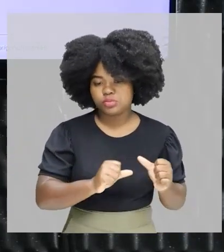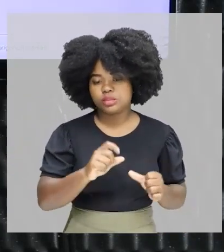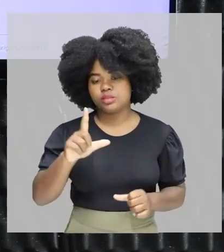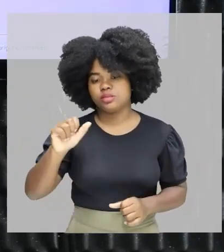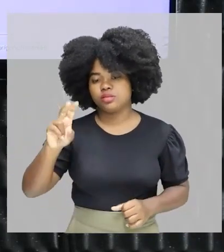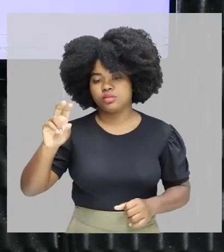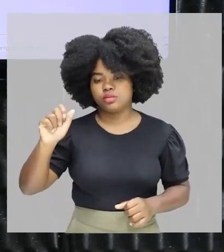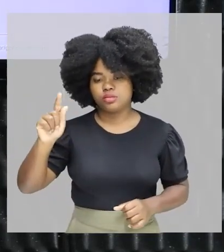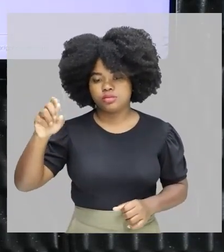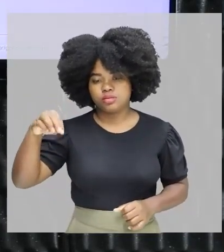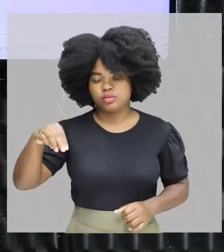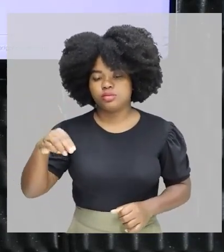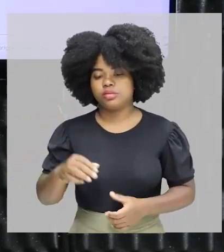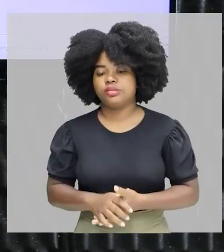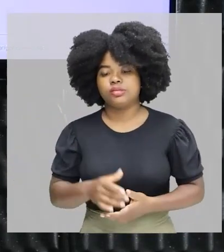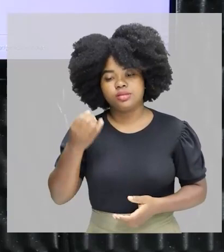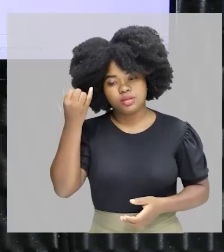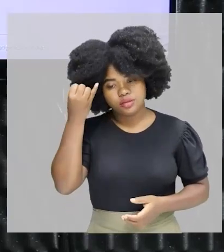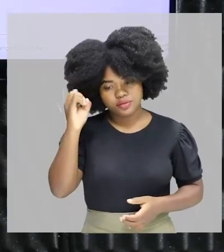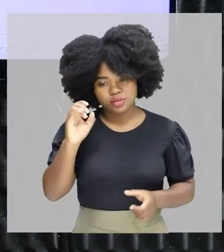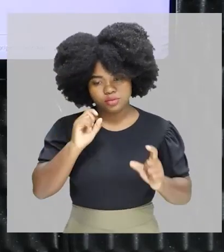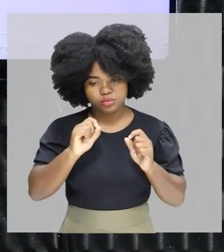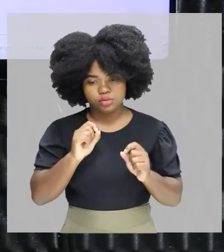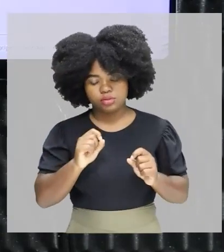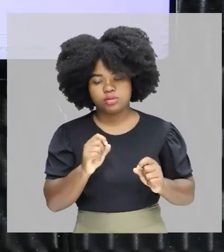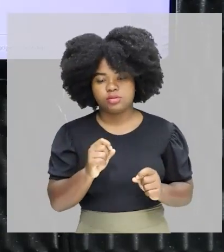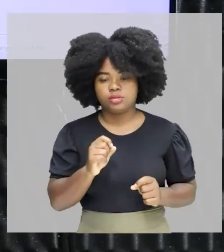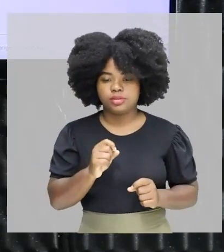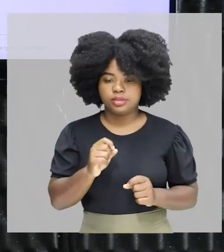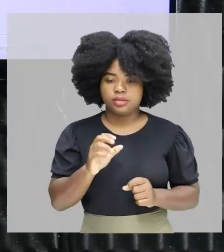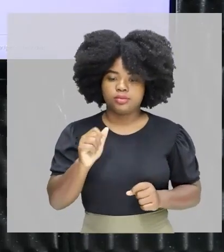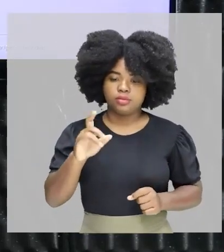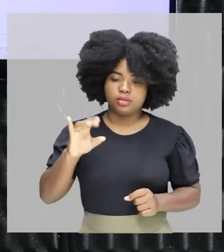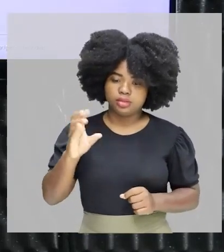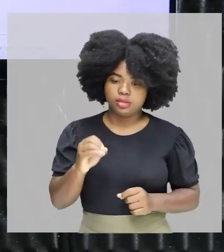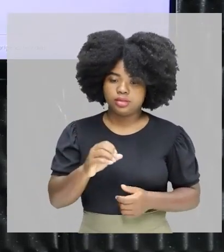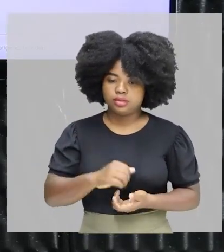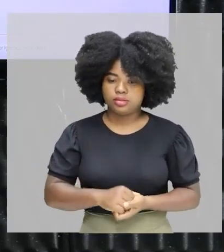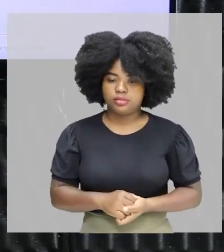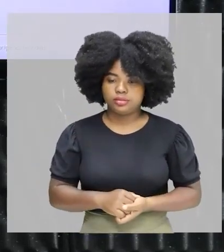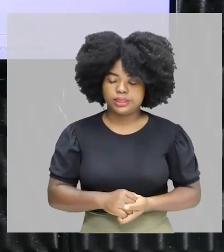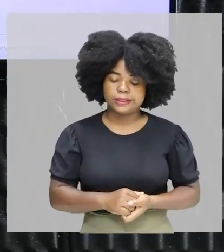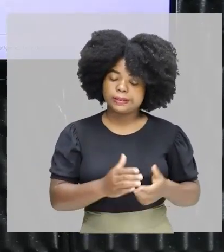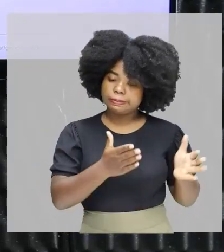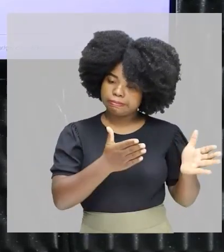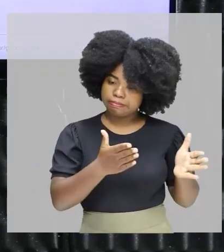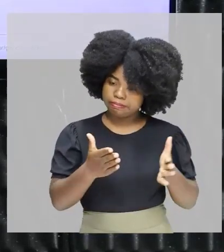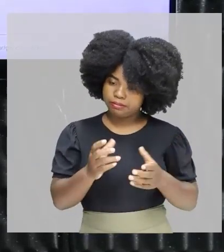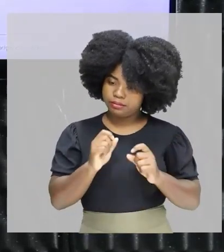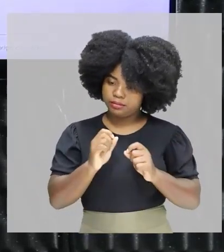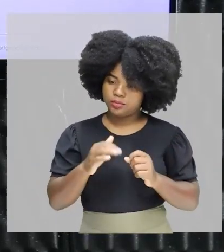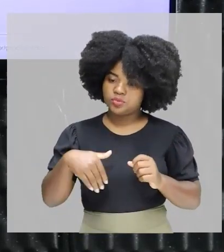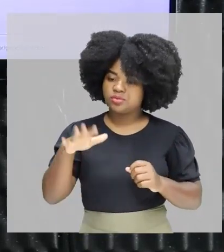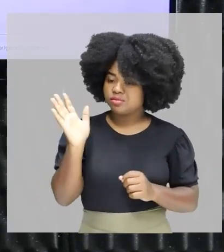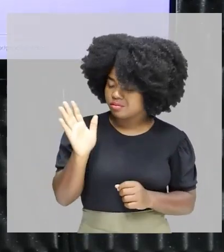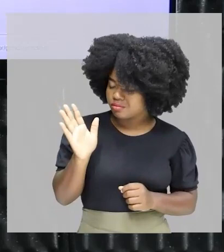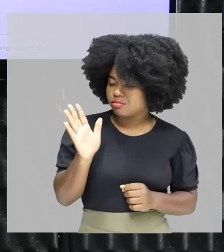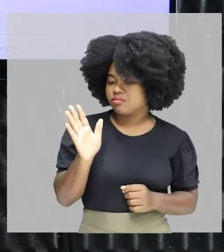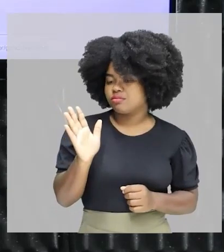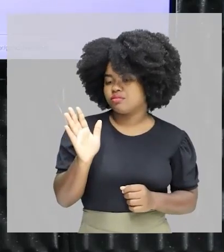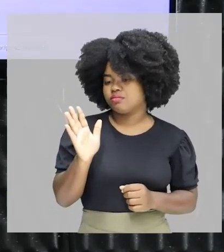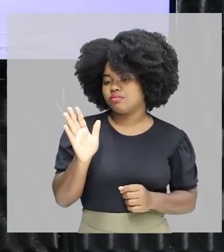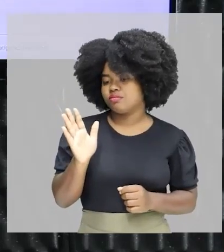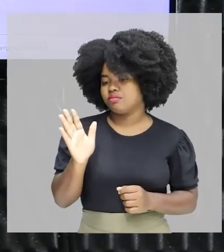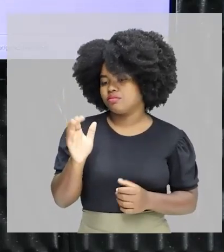né, evitar a formação do ácido carboxílico. Então, esse processo vai ser mais eficiente